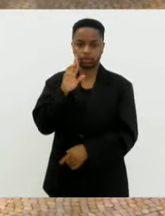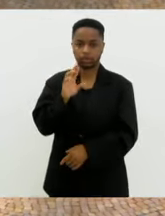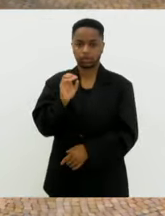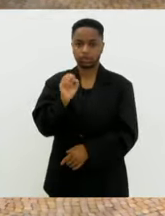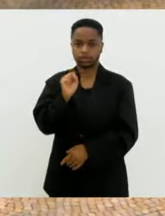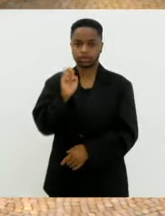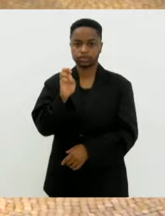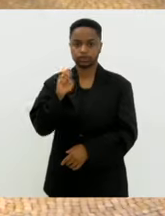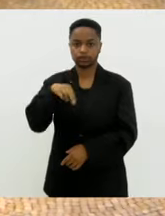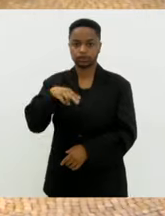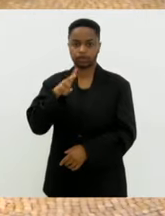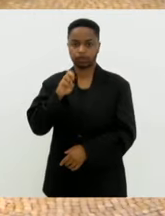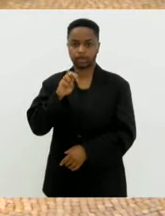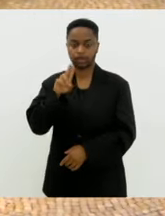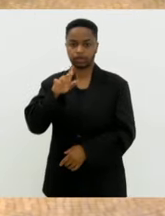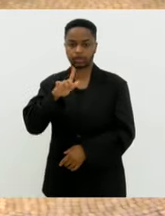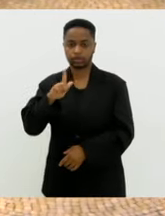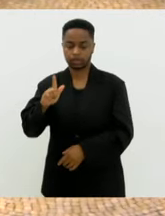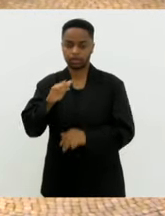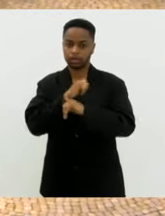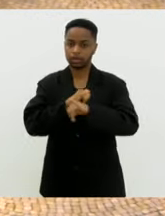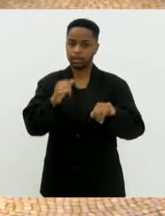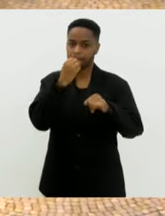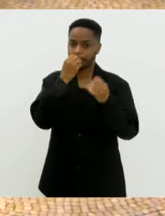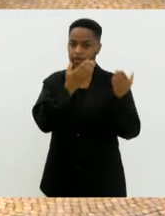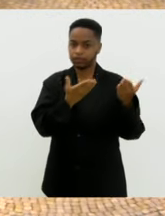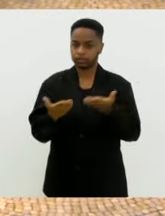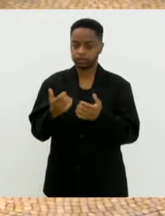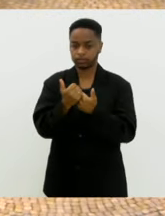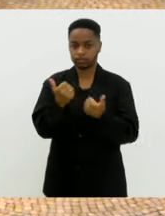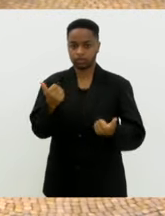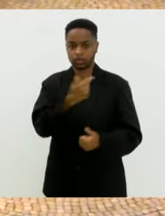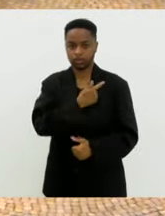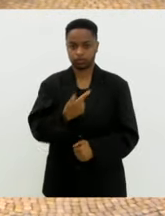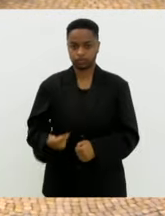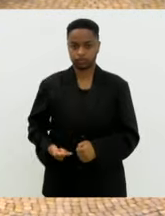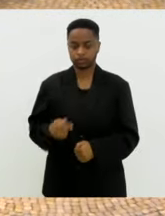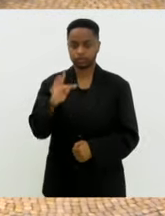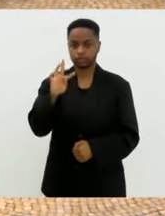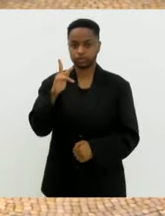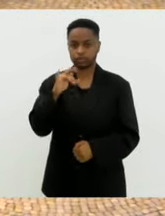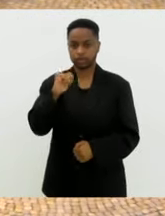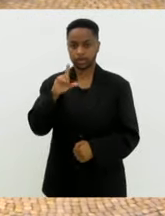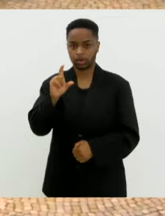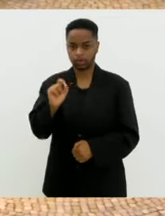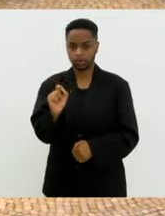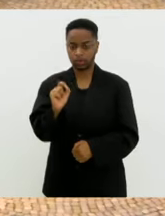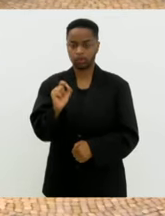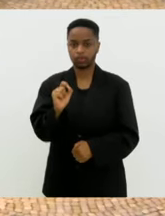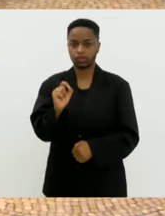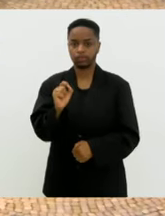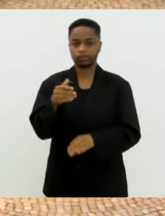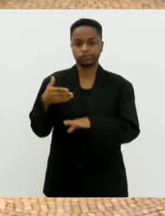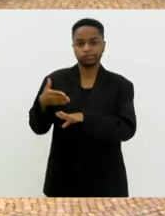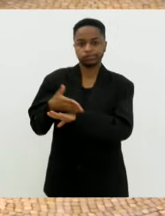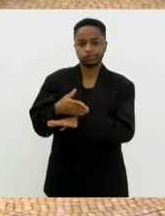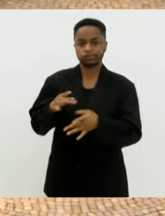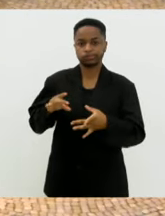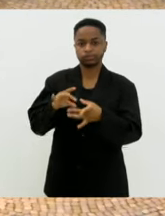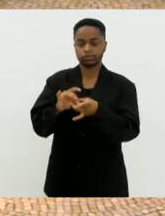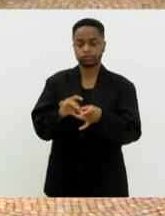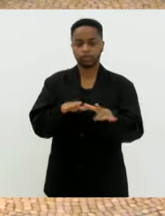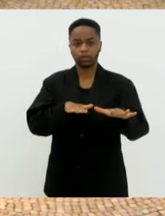damos boas-vindas ao vice-governador Tiago Pampolha, aos quadros do